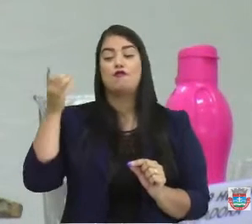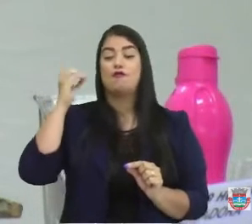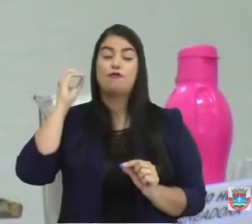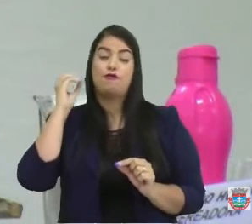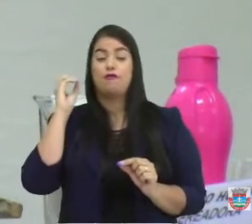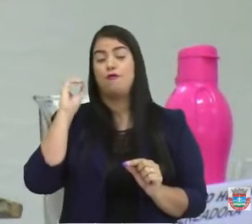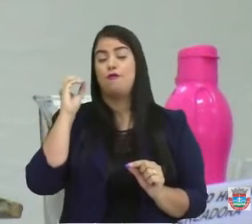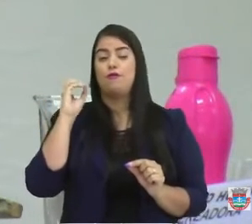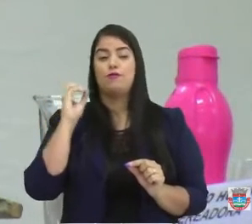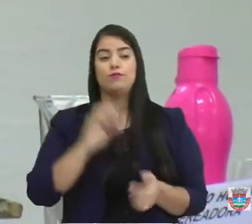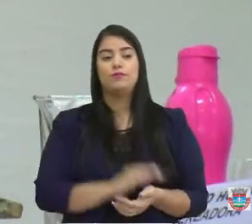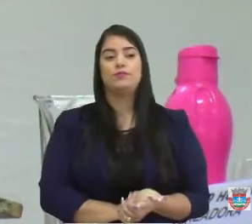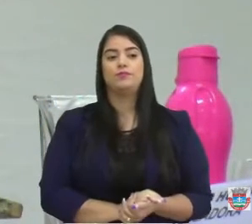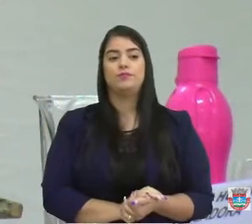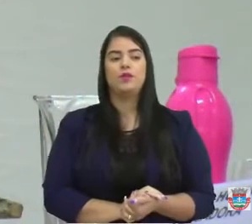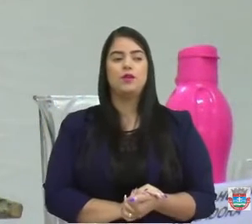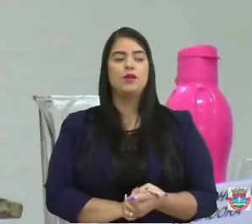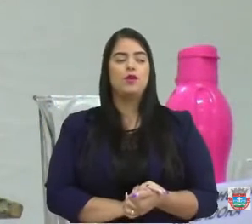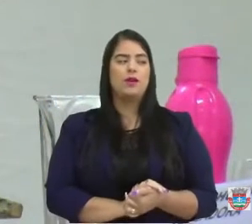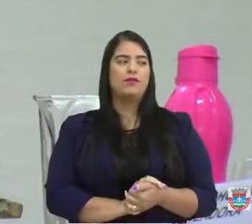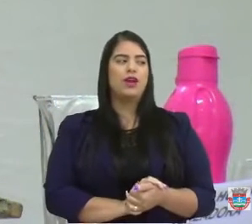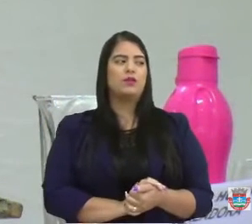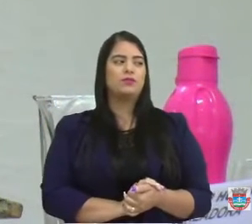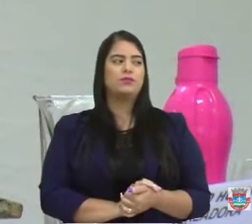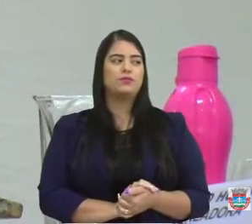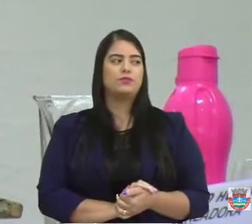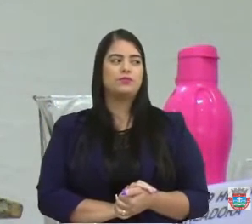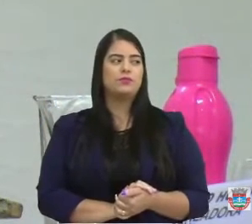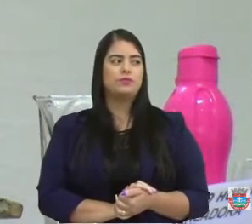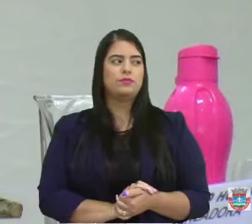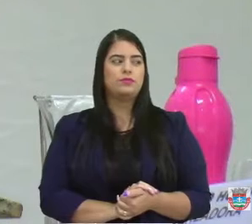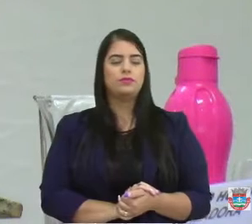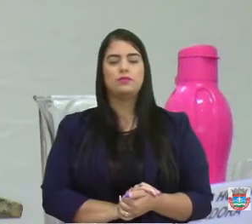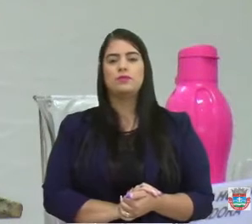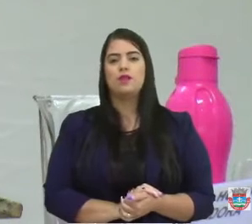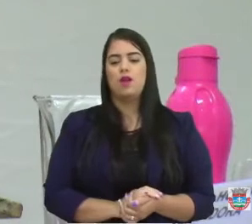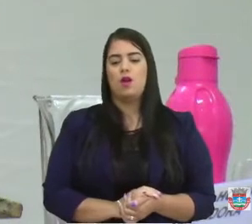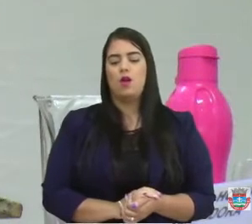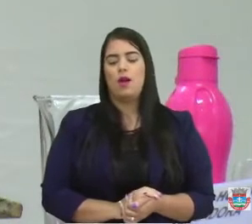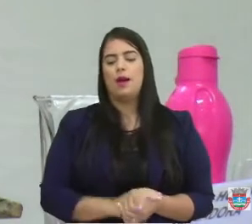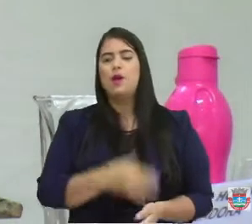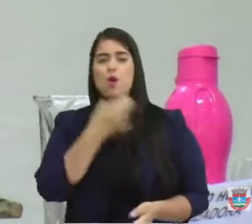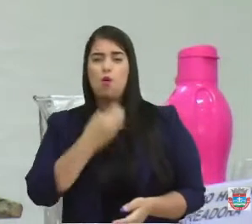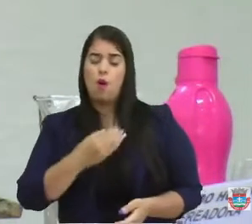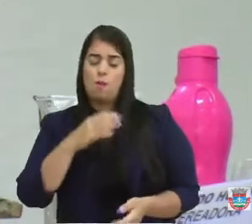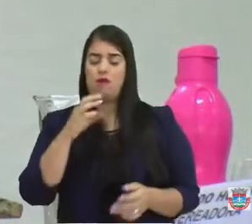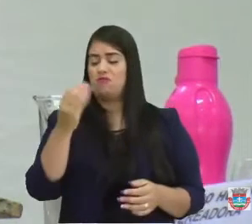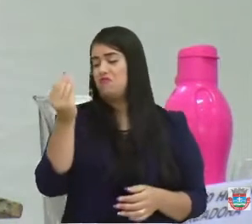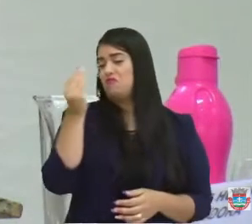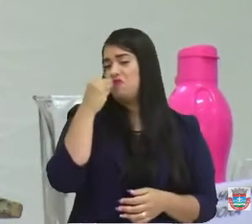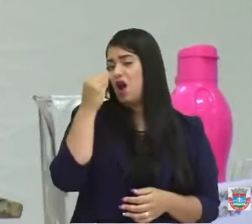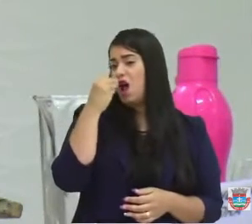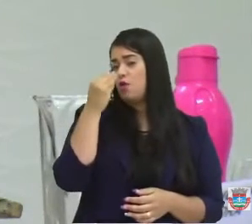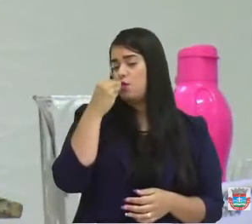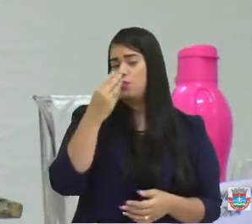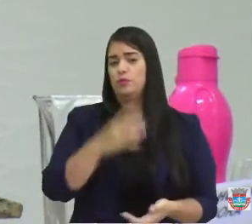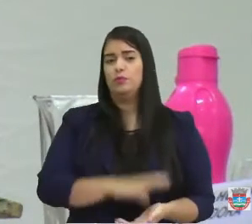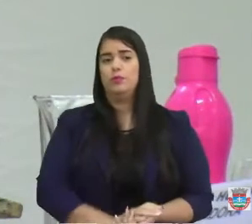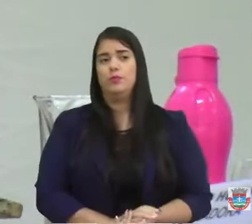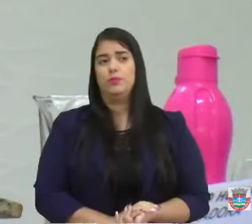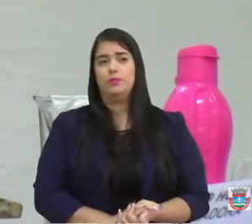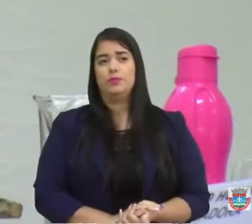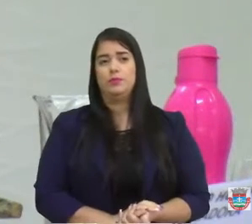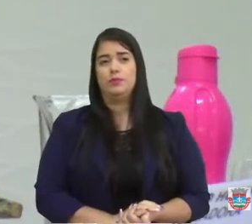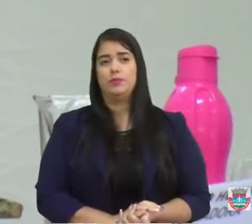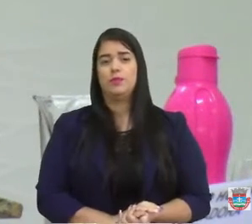que ser babão e puxar saco da sua qualidade e mentiroso. Tá certo? Eu digo lá na cara, pô. Não tem medo não, dizer nada a ninguém. Eu